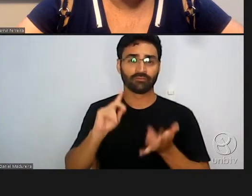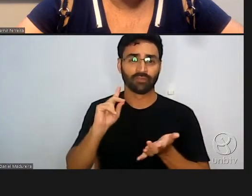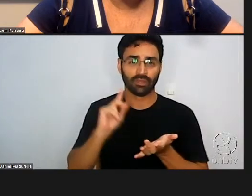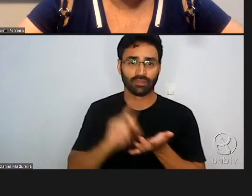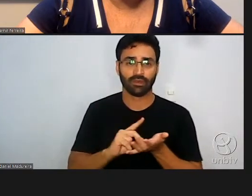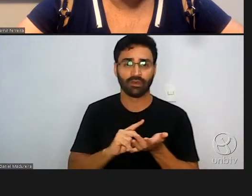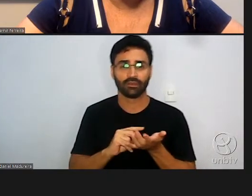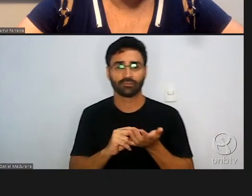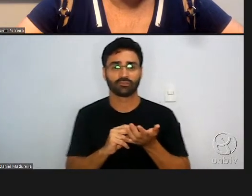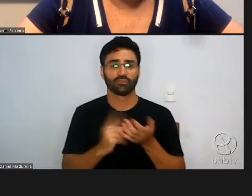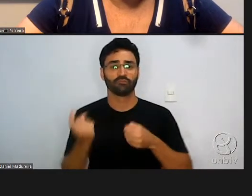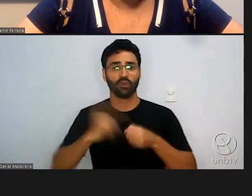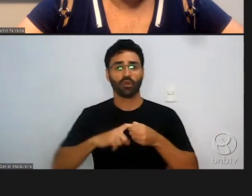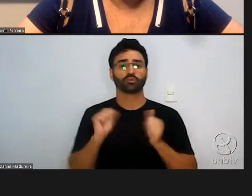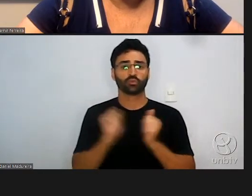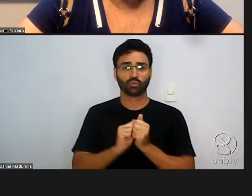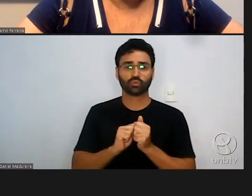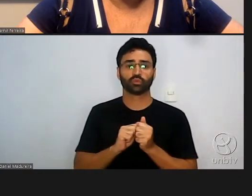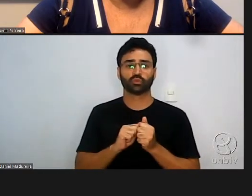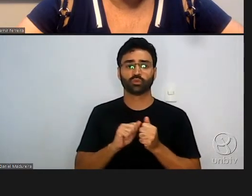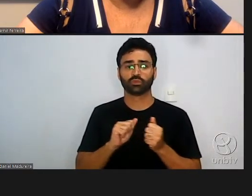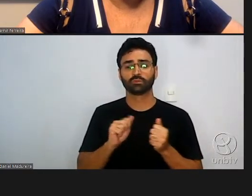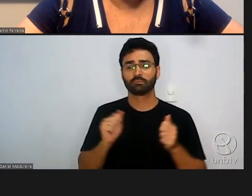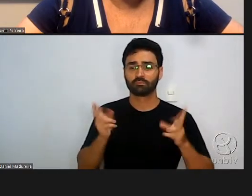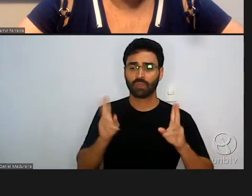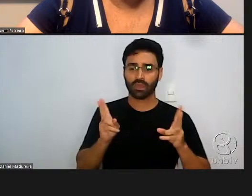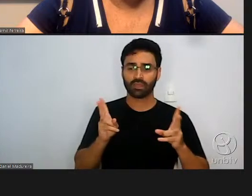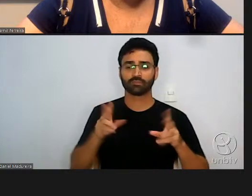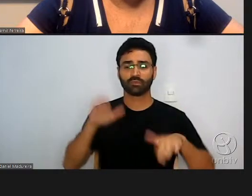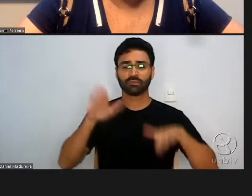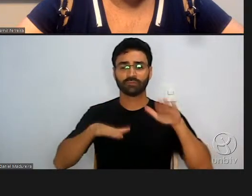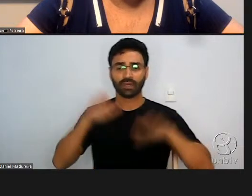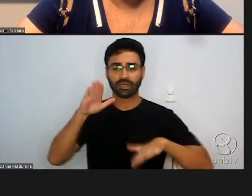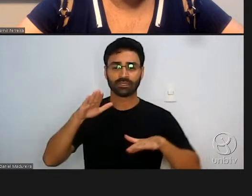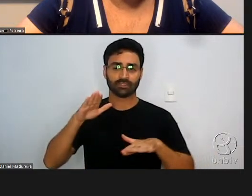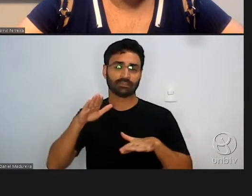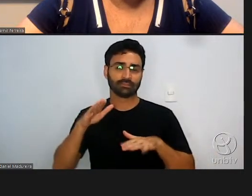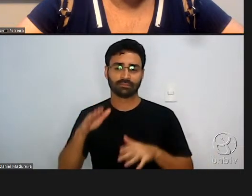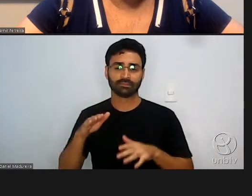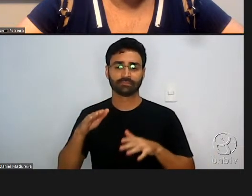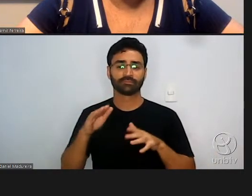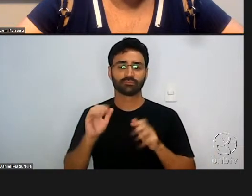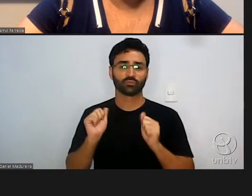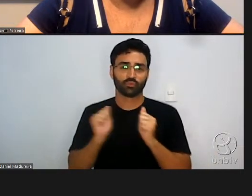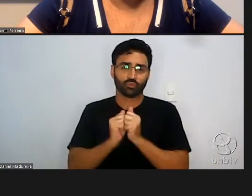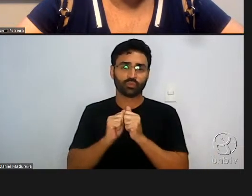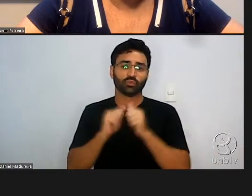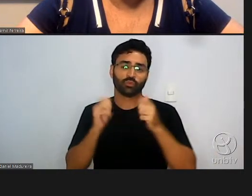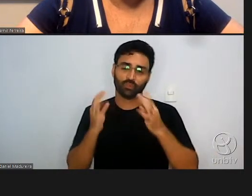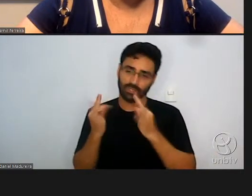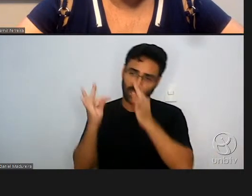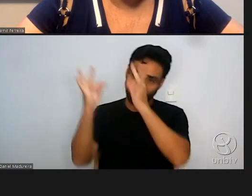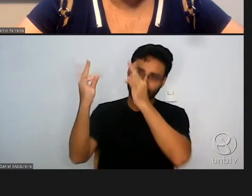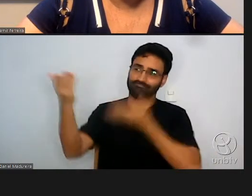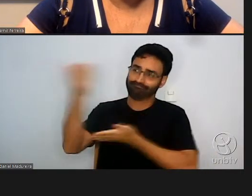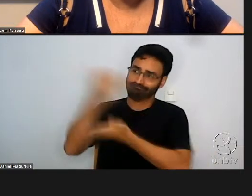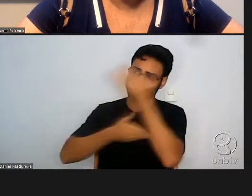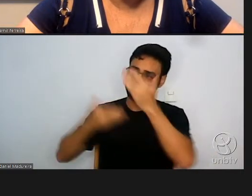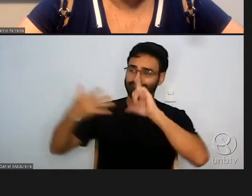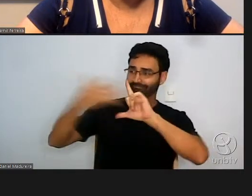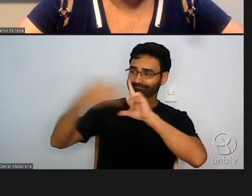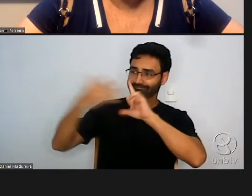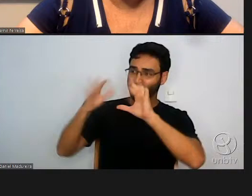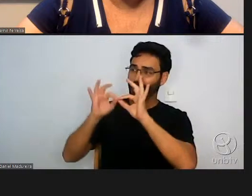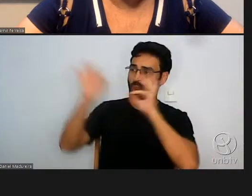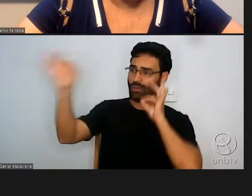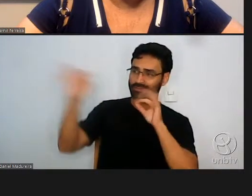vez, mesmo que seja dessa forma, digamos, mediada pela tecnologia. É um prazer enorme tê-lo aqui,